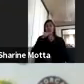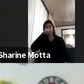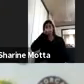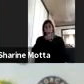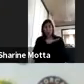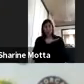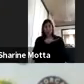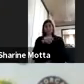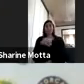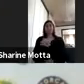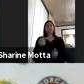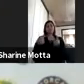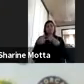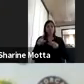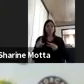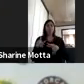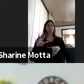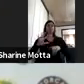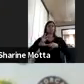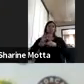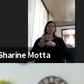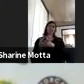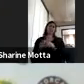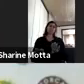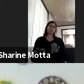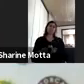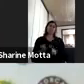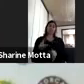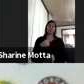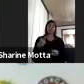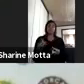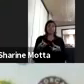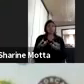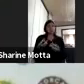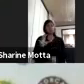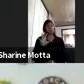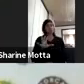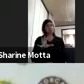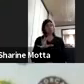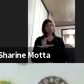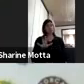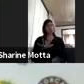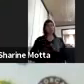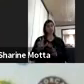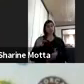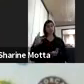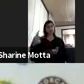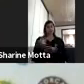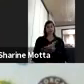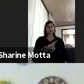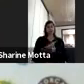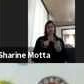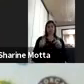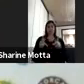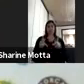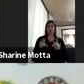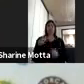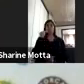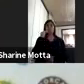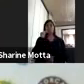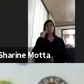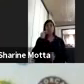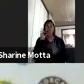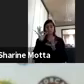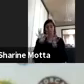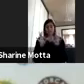pandemia, sabe? Quando a gente vê que eles tomam decisões erradas, né, equivocadas, tanto governadores